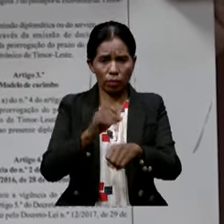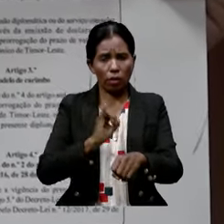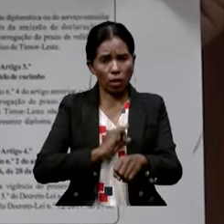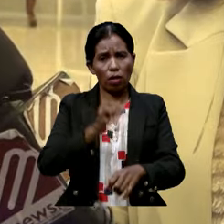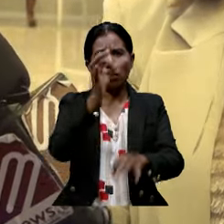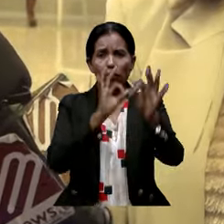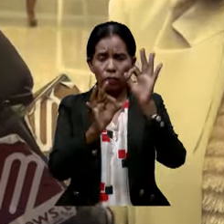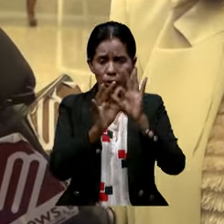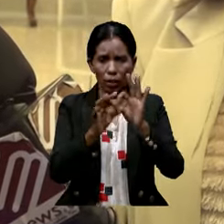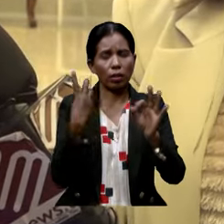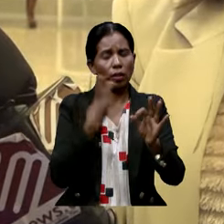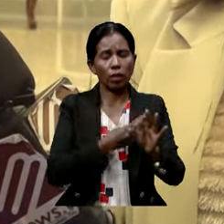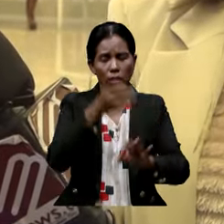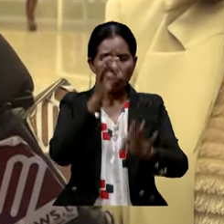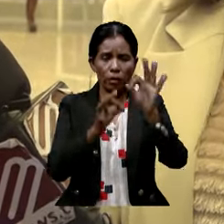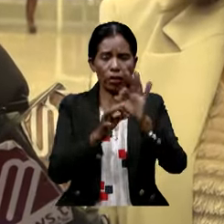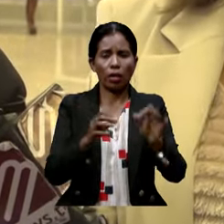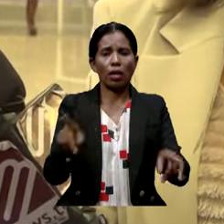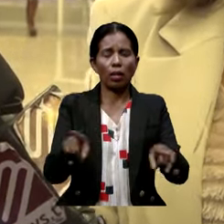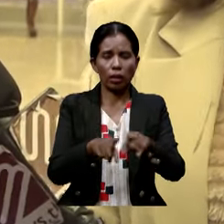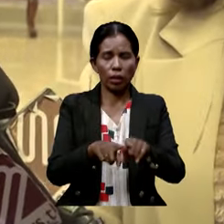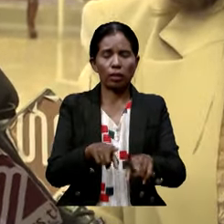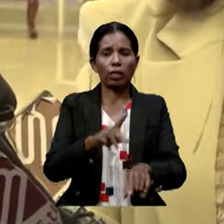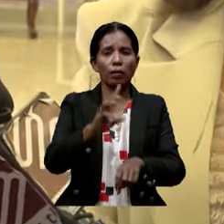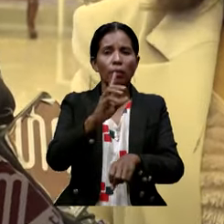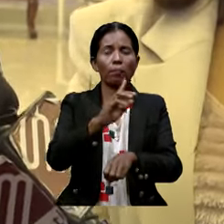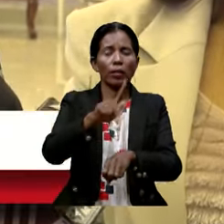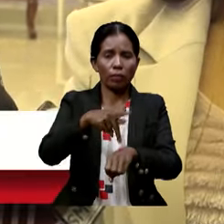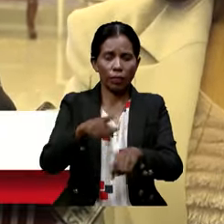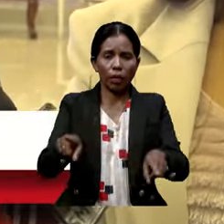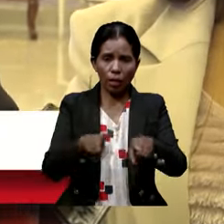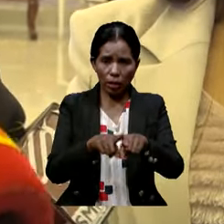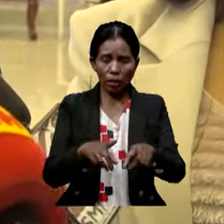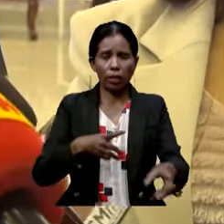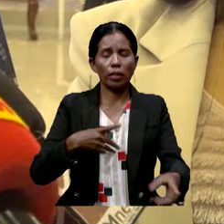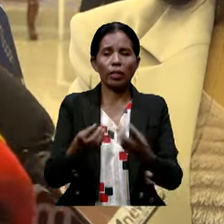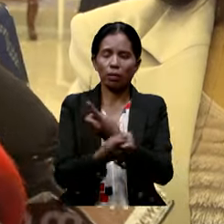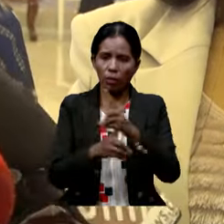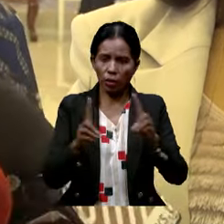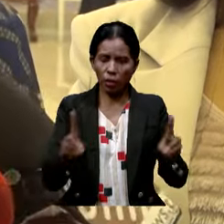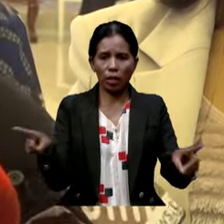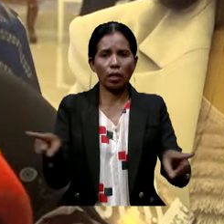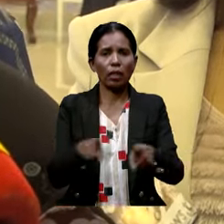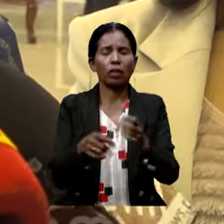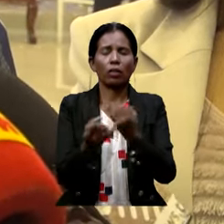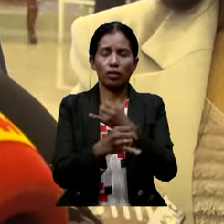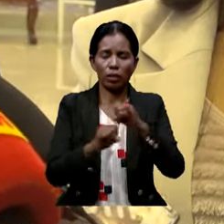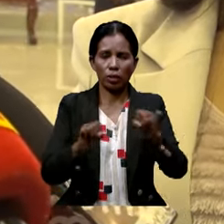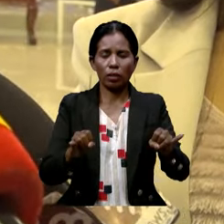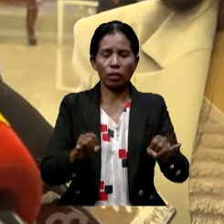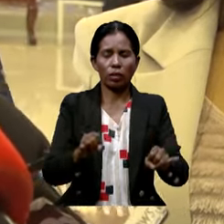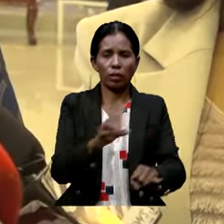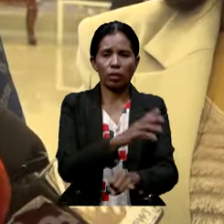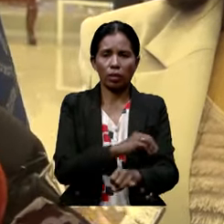fier, Filipina, nuda democracia, nuda ser de independência, poder judicial